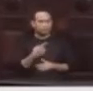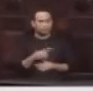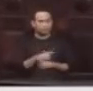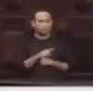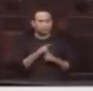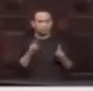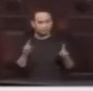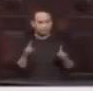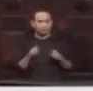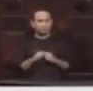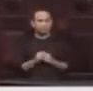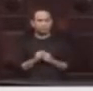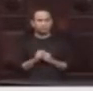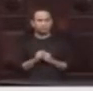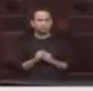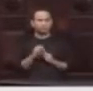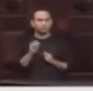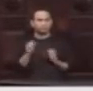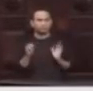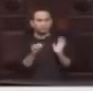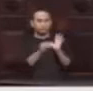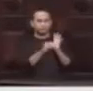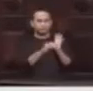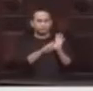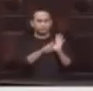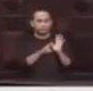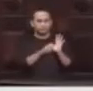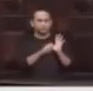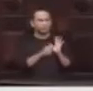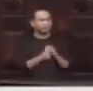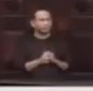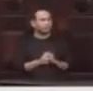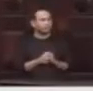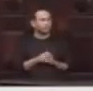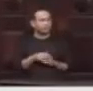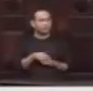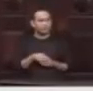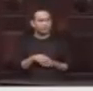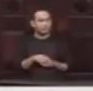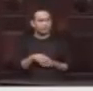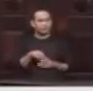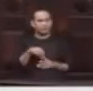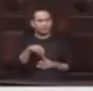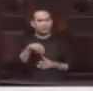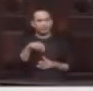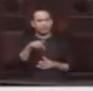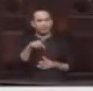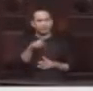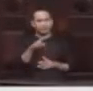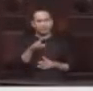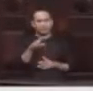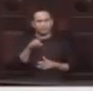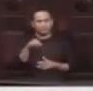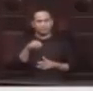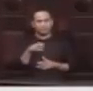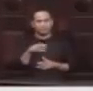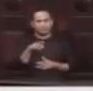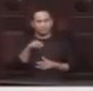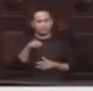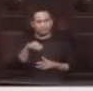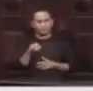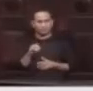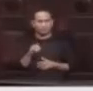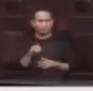retirada da assinatura. O exemplo, Márcio Pacheco com a questão dos abrigos, deputado Paulo Ramos com a questão do